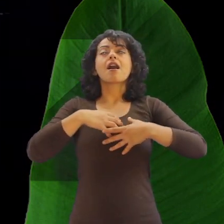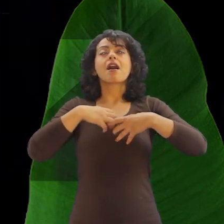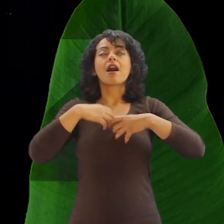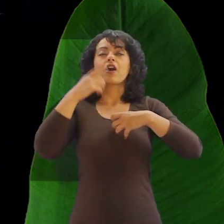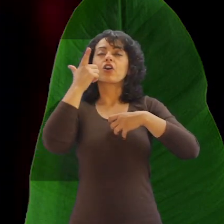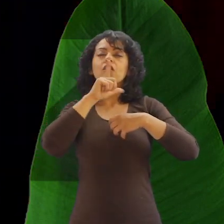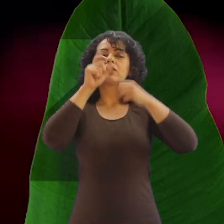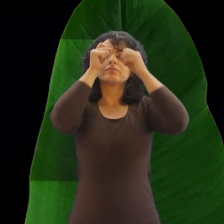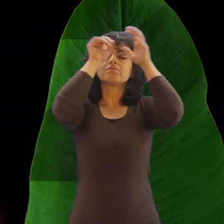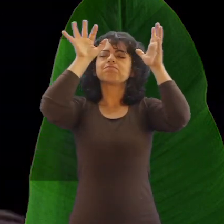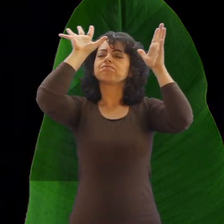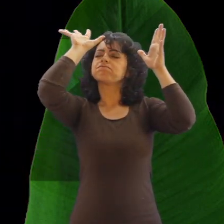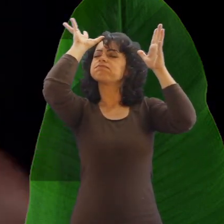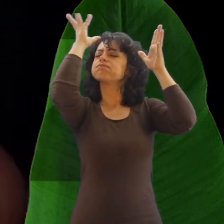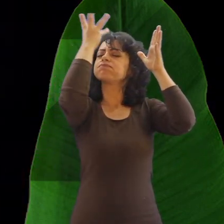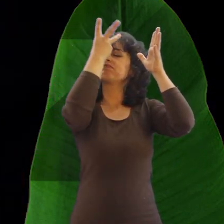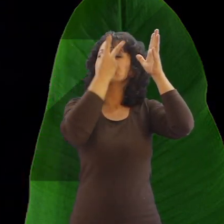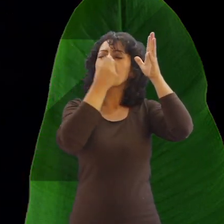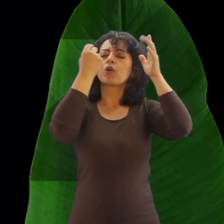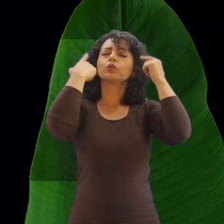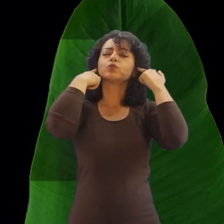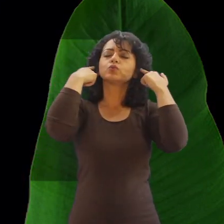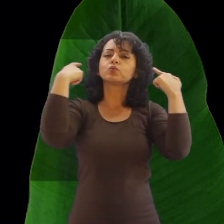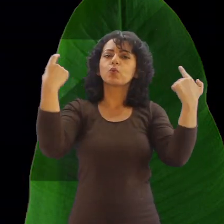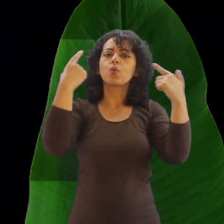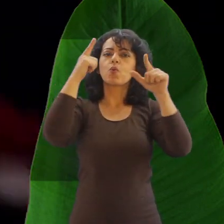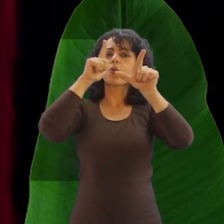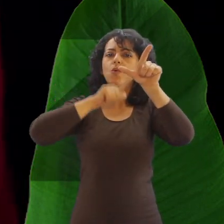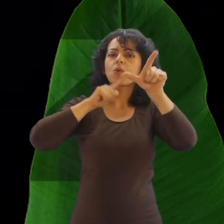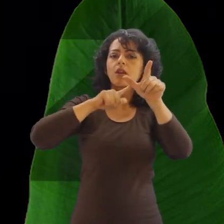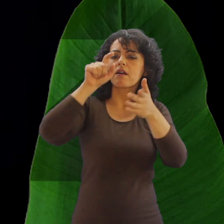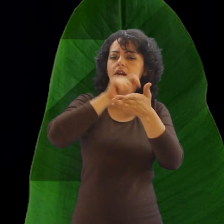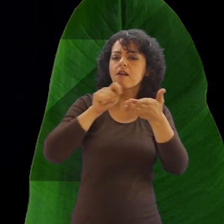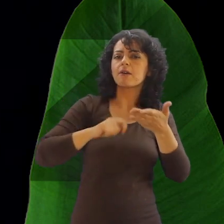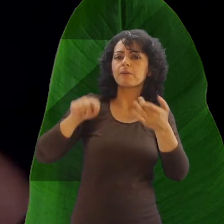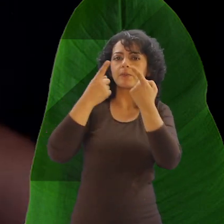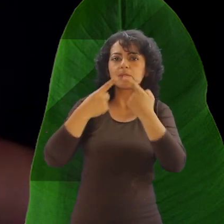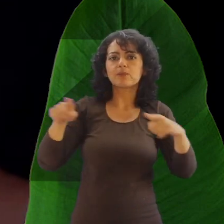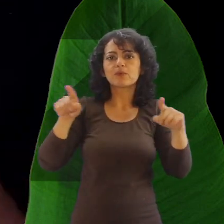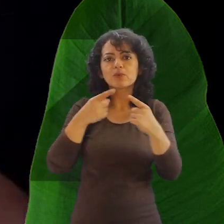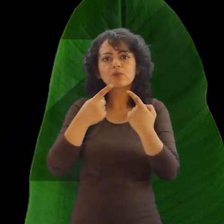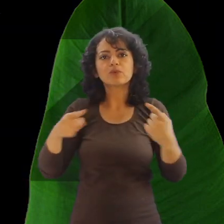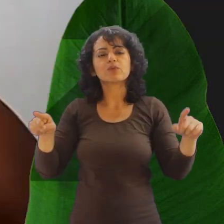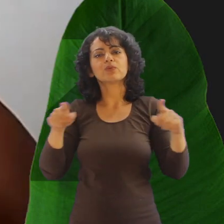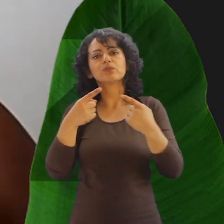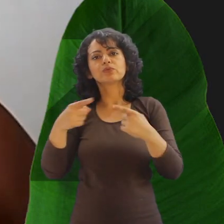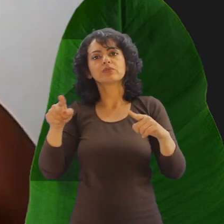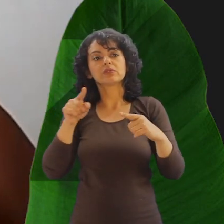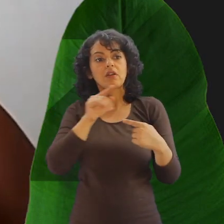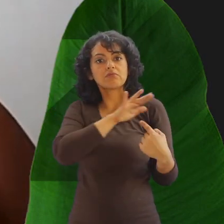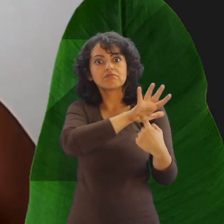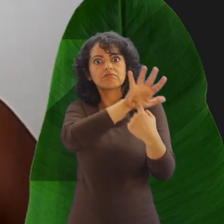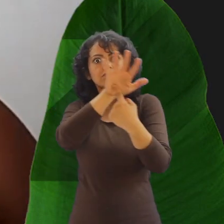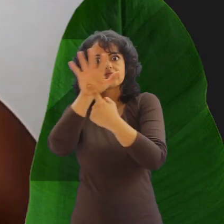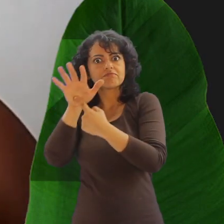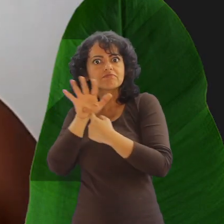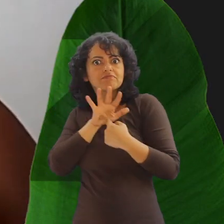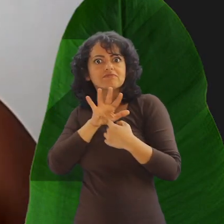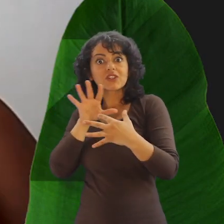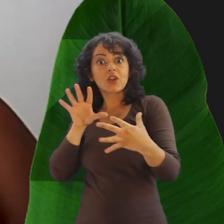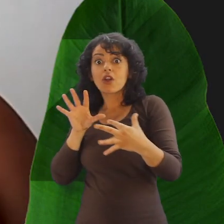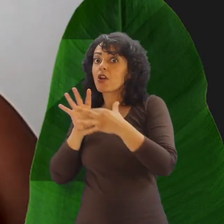letras, músicas, para expor isso de uma maneira em diálogo com o mundo exterior. Então, para